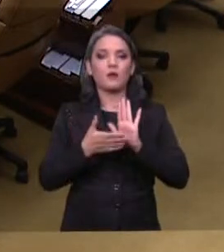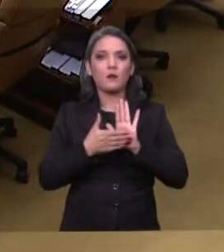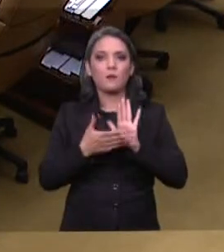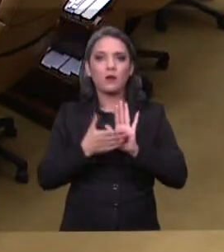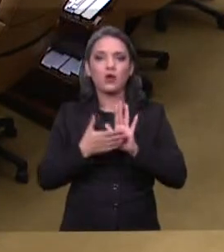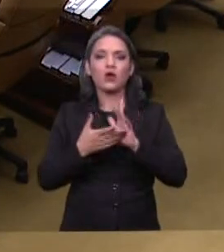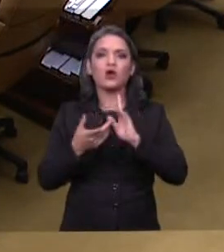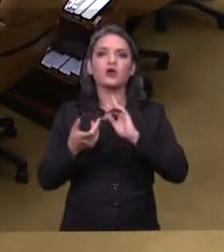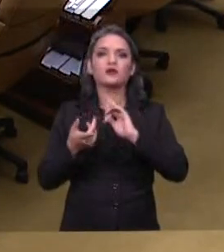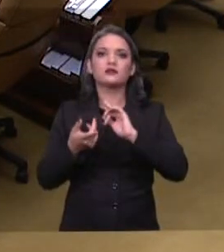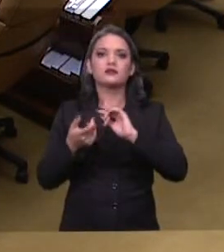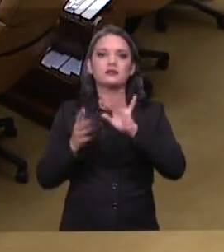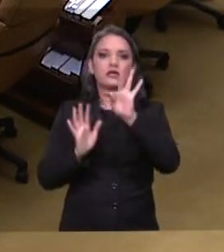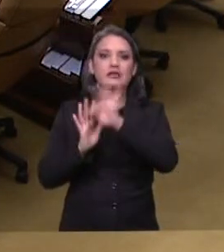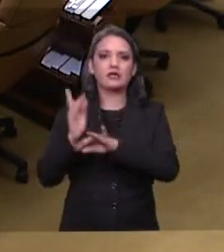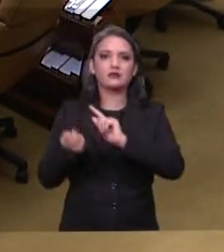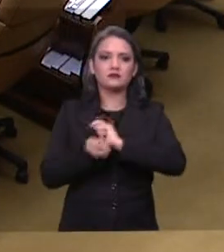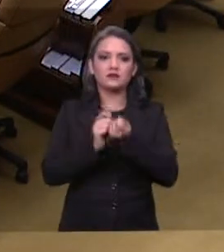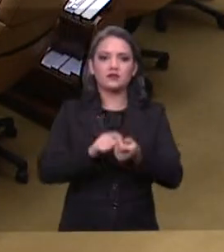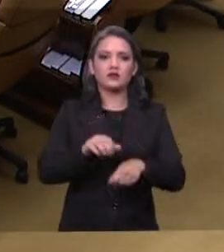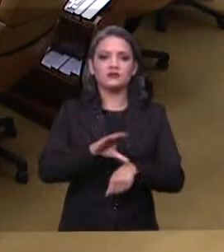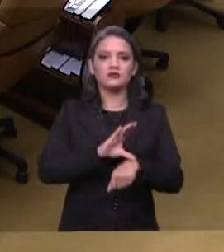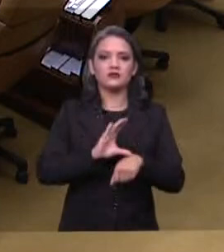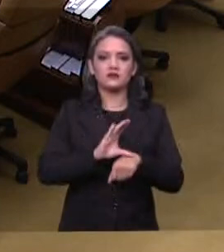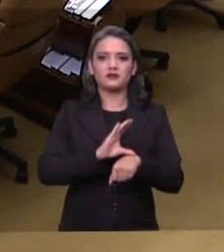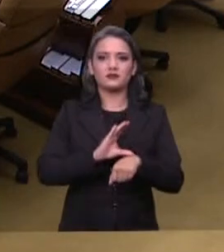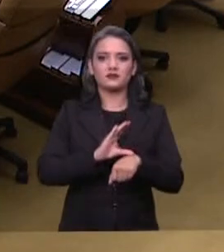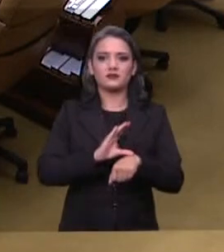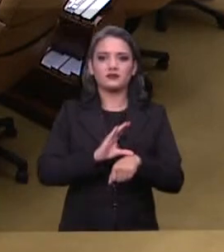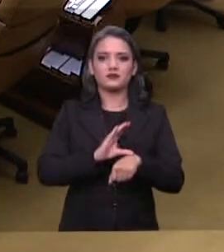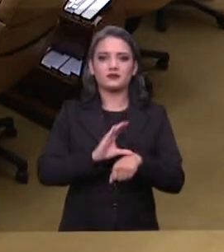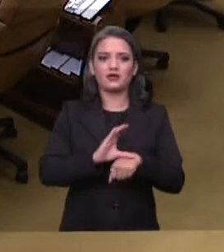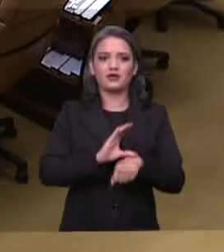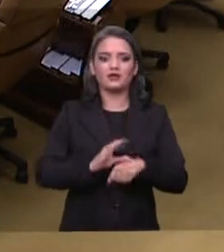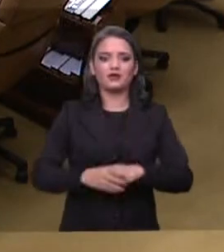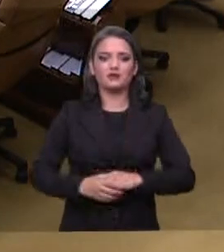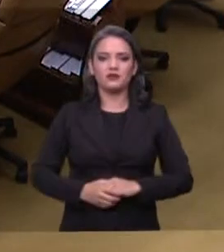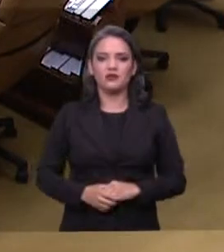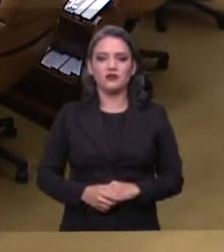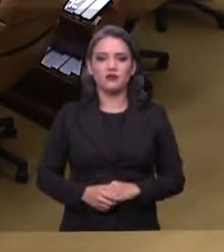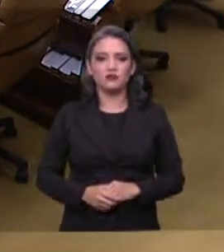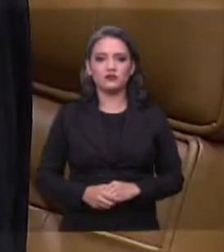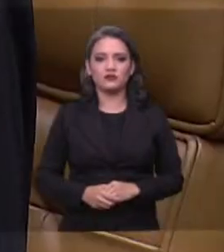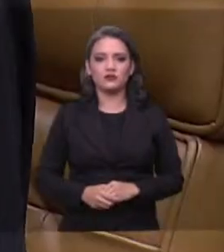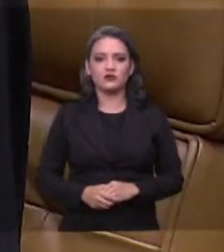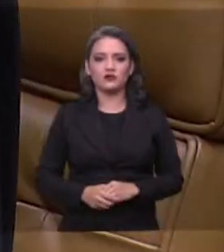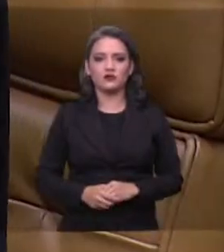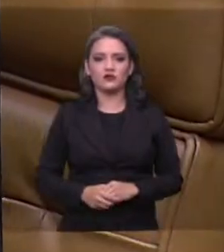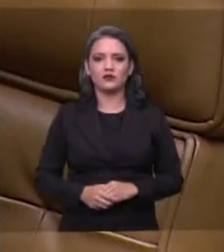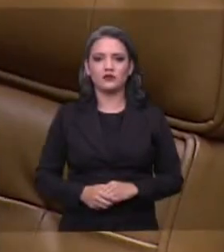a necessidade, a obrigatoriedade da remessa. A obrigatoriedade. Isso.